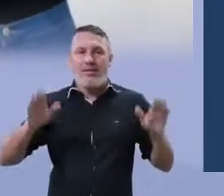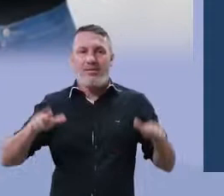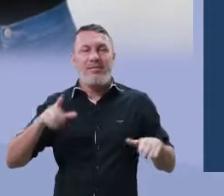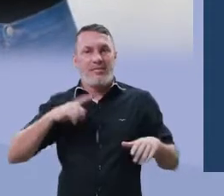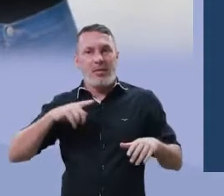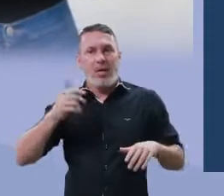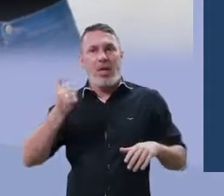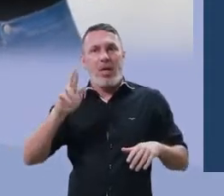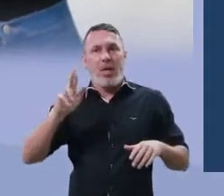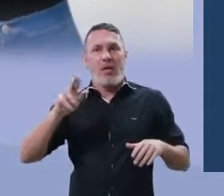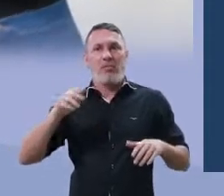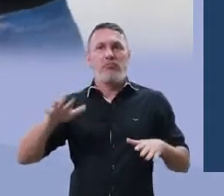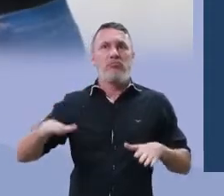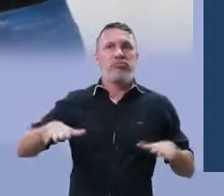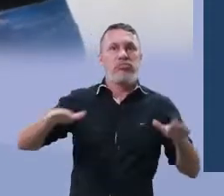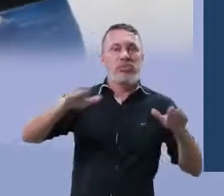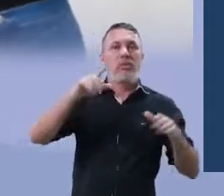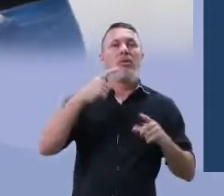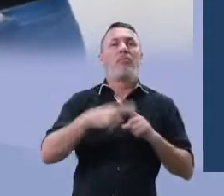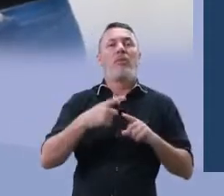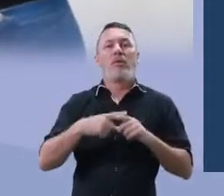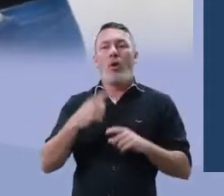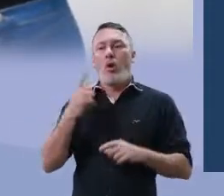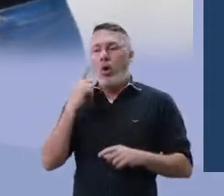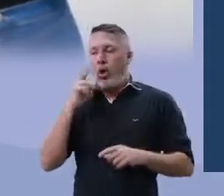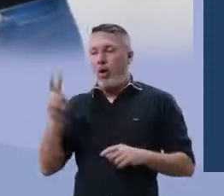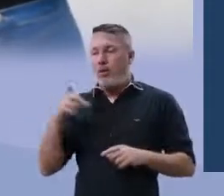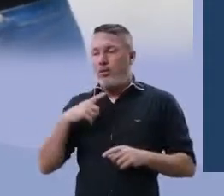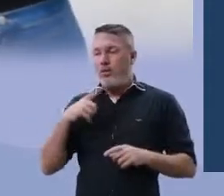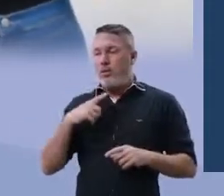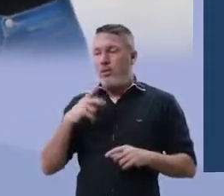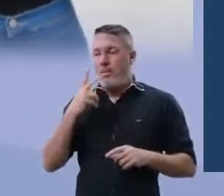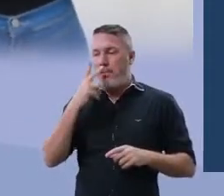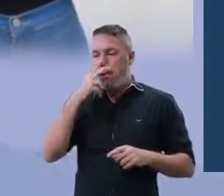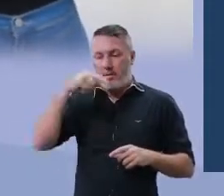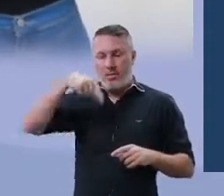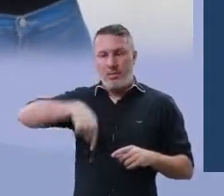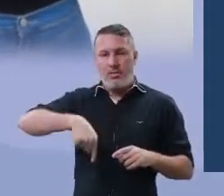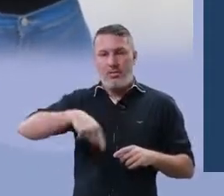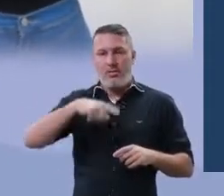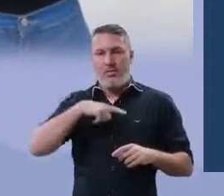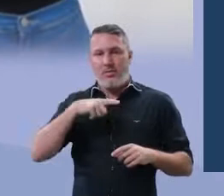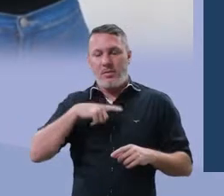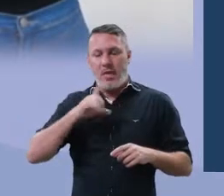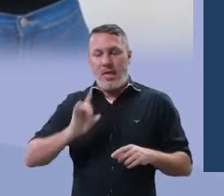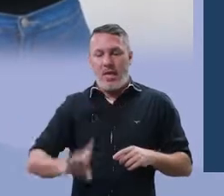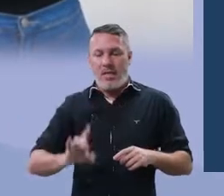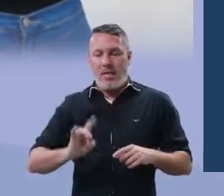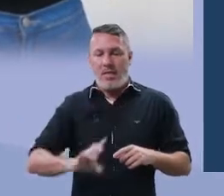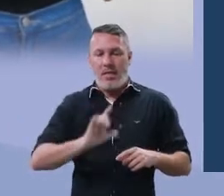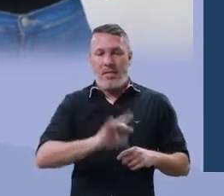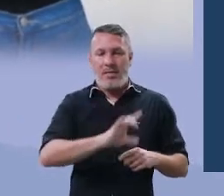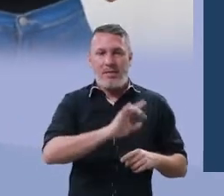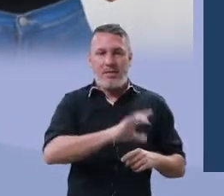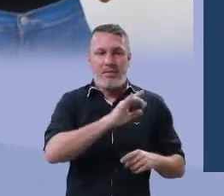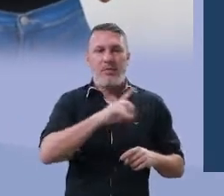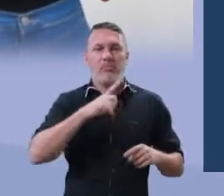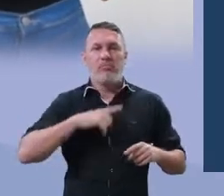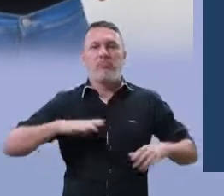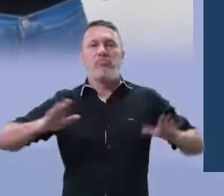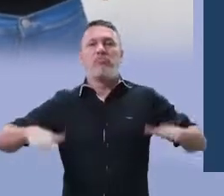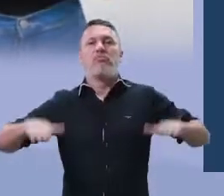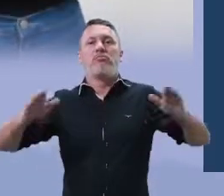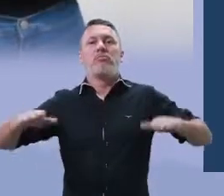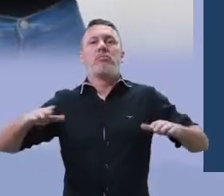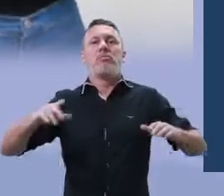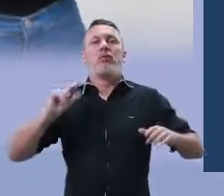a gente tem ali uma quantidade muito maior. Por quê? O tanto que ela se alimentou dos outros para baixo, que já estavam